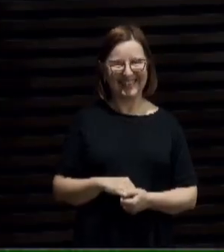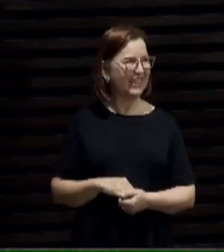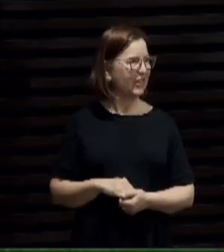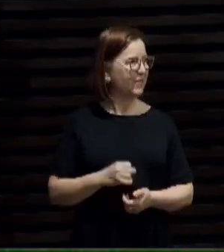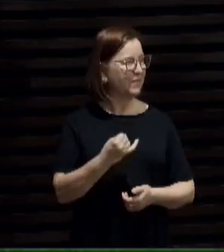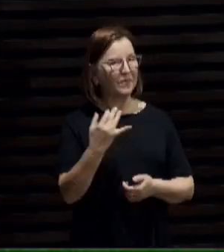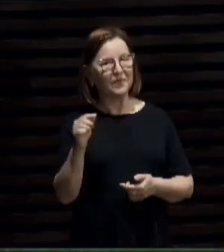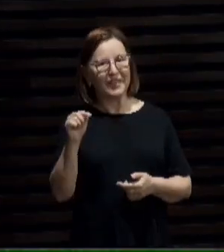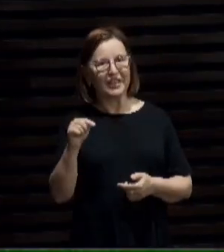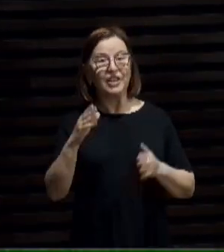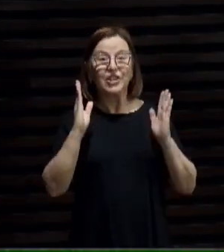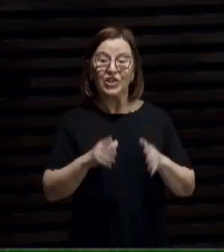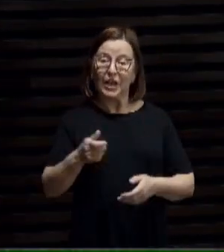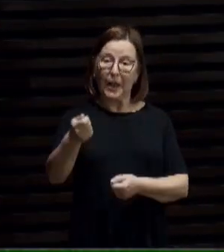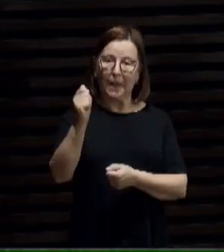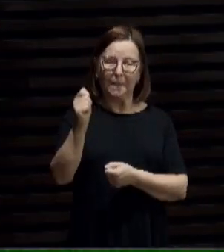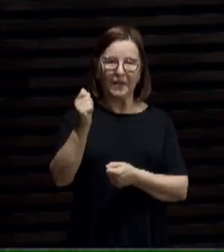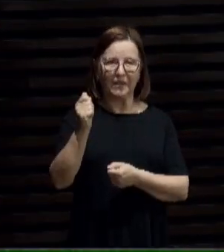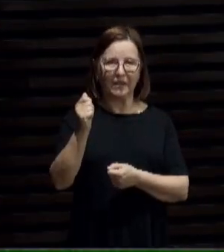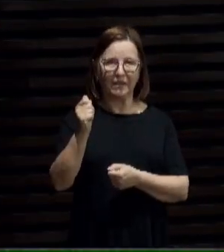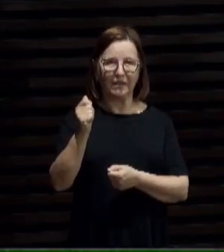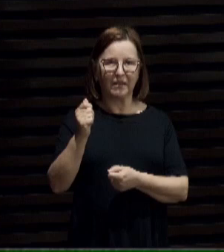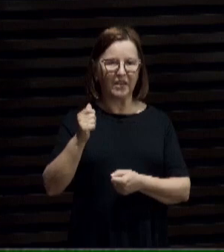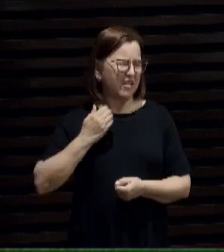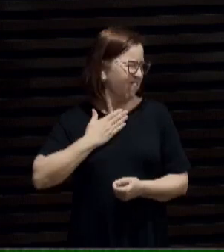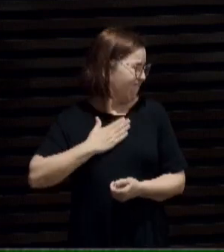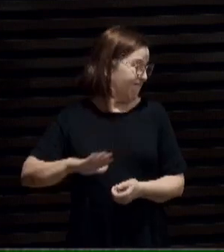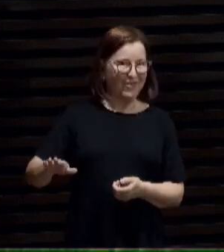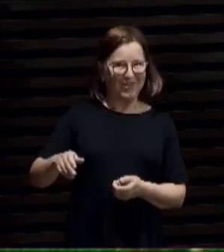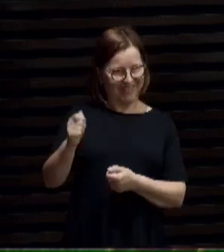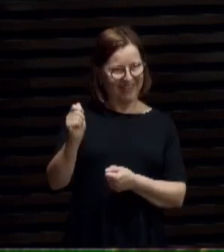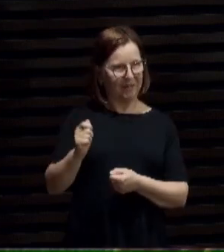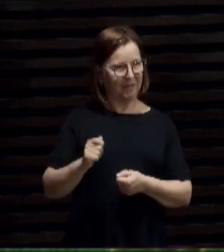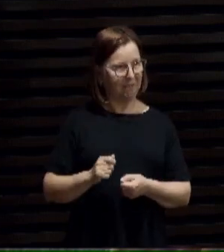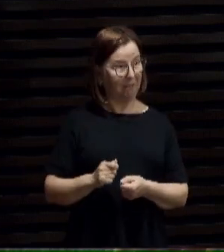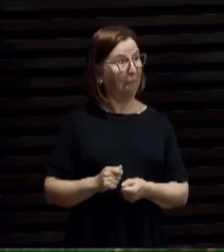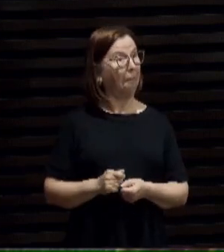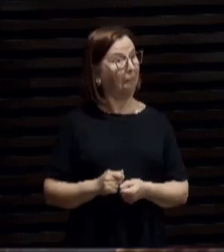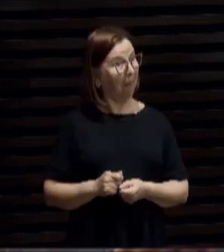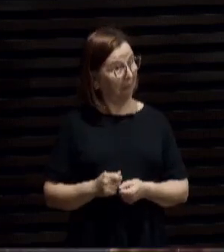Quantos aqui já pescaram e não gostaram de pescar?